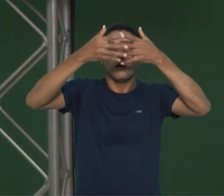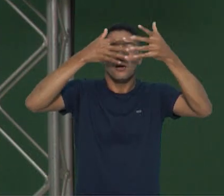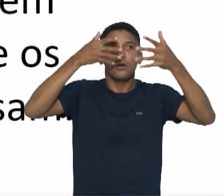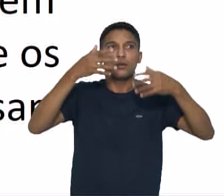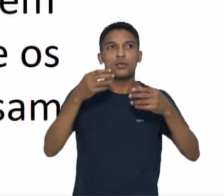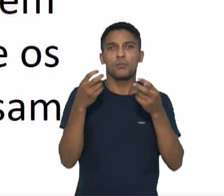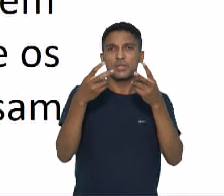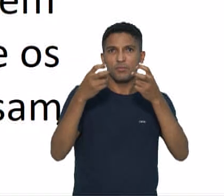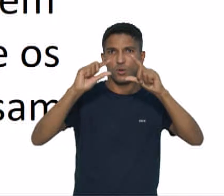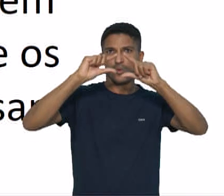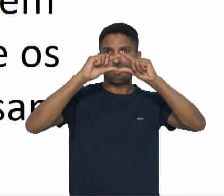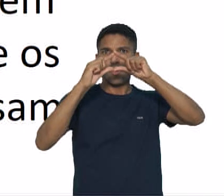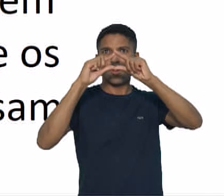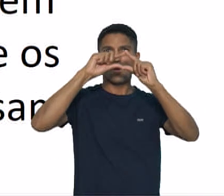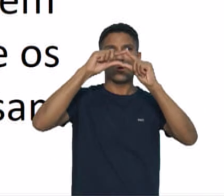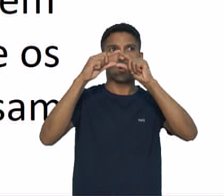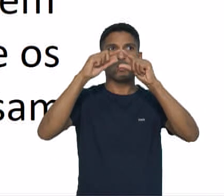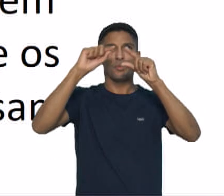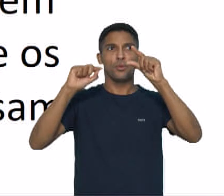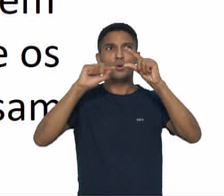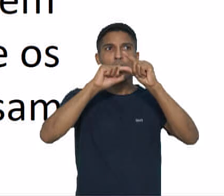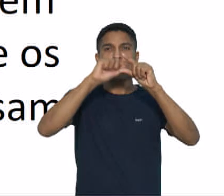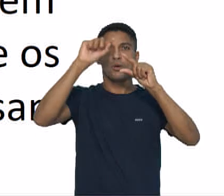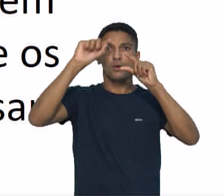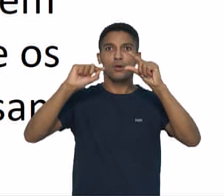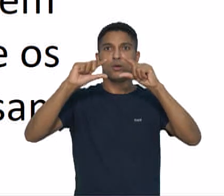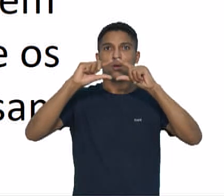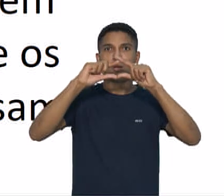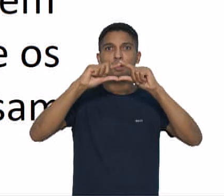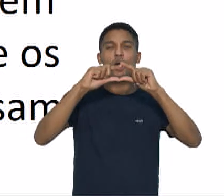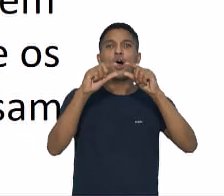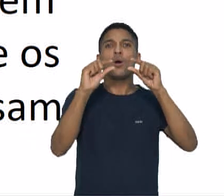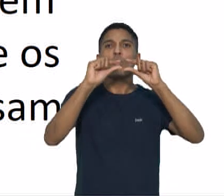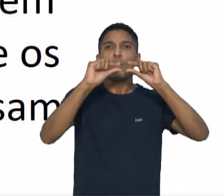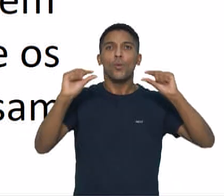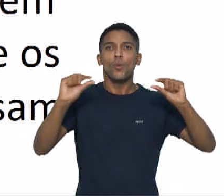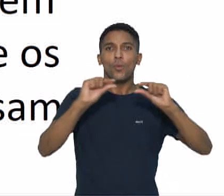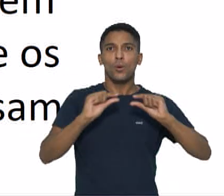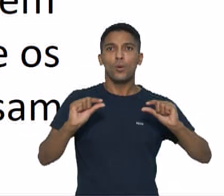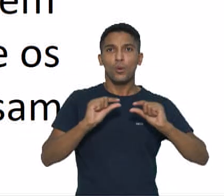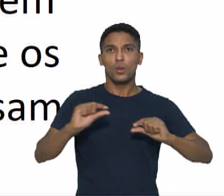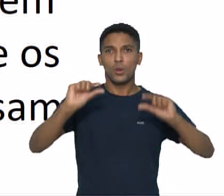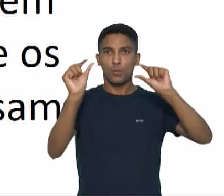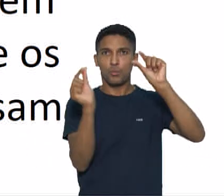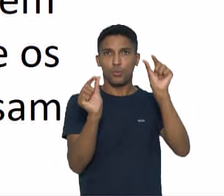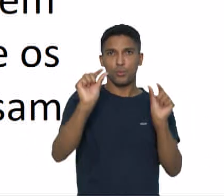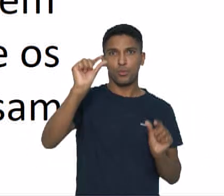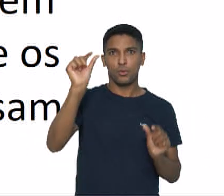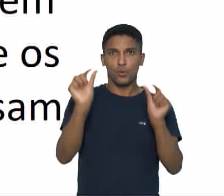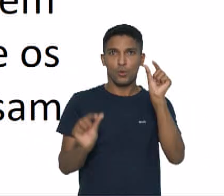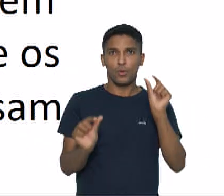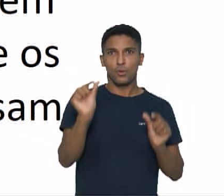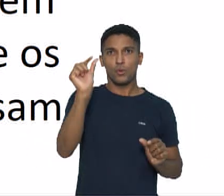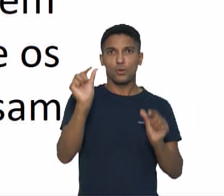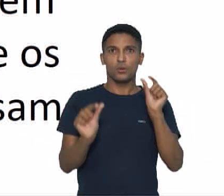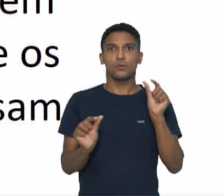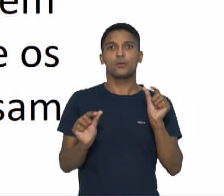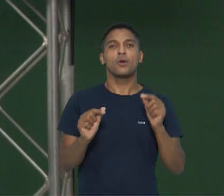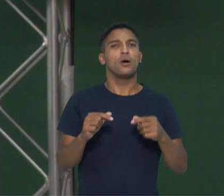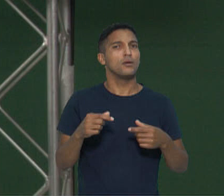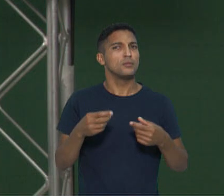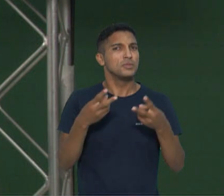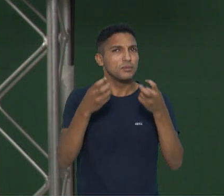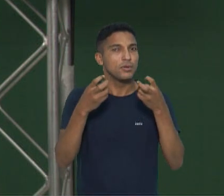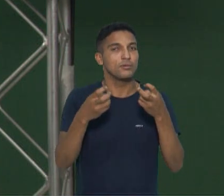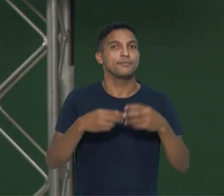formatos geométricos, né, notamos ali as linhas que os formam. Gente, aposto que vocês estão